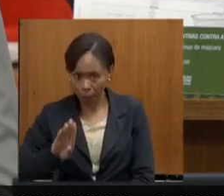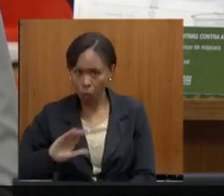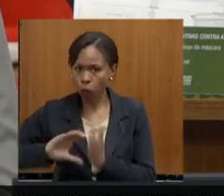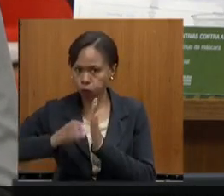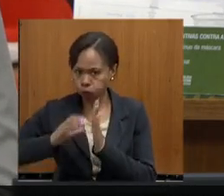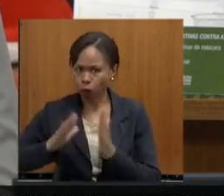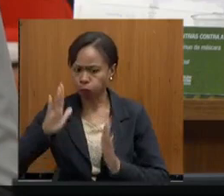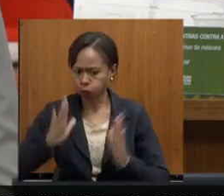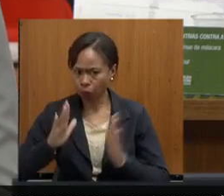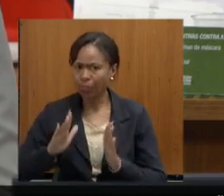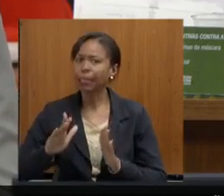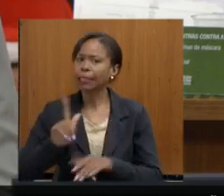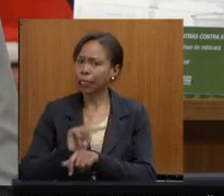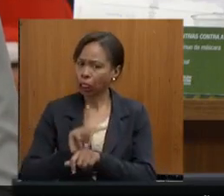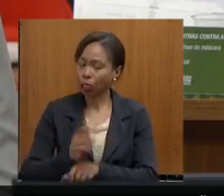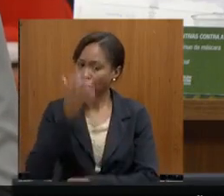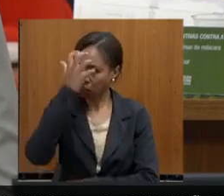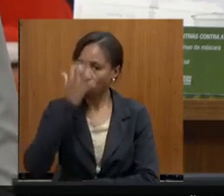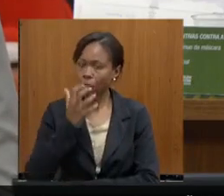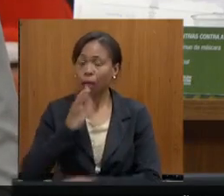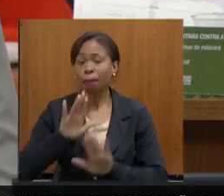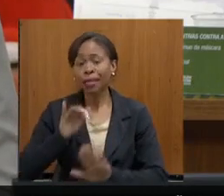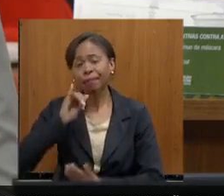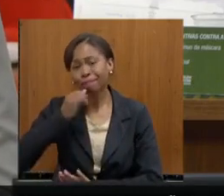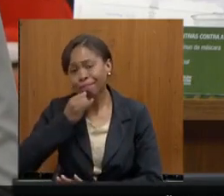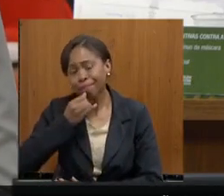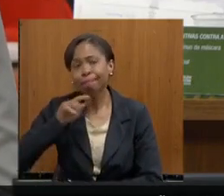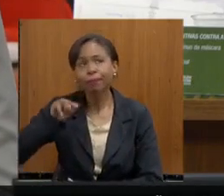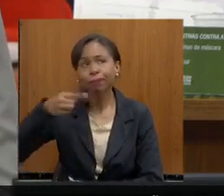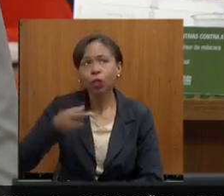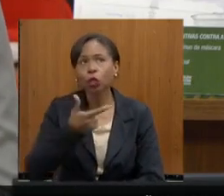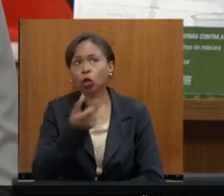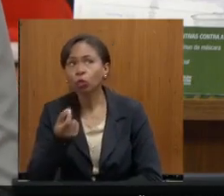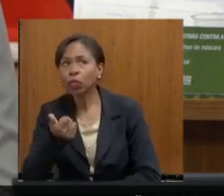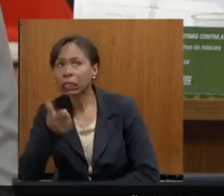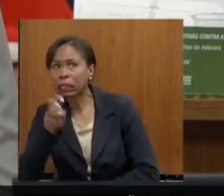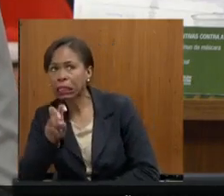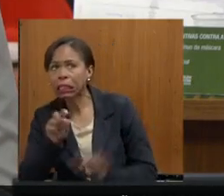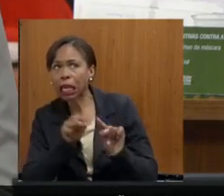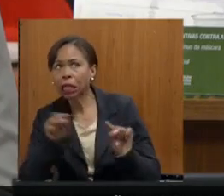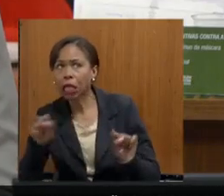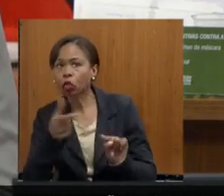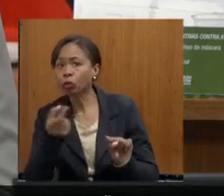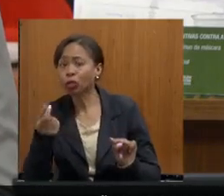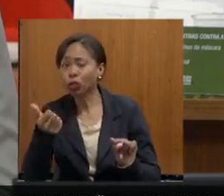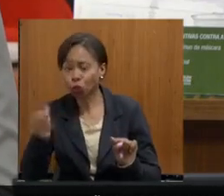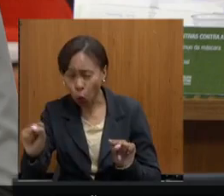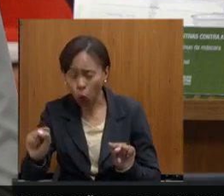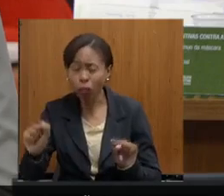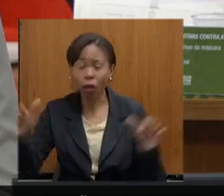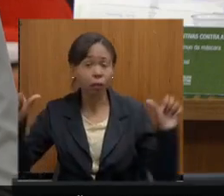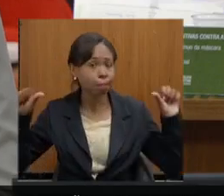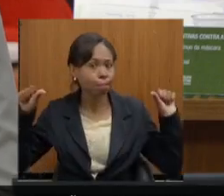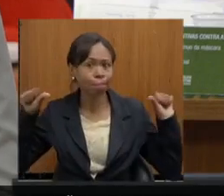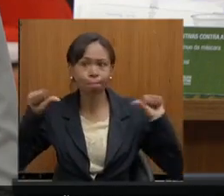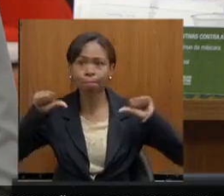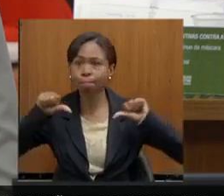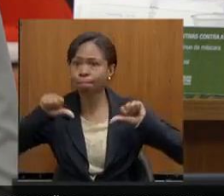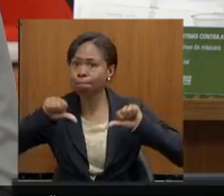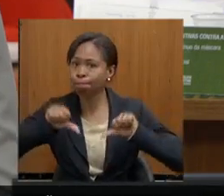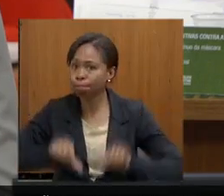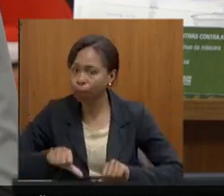séria infelizmente depois 2015/2018 a catástrofe da gestão pública